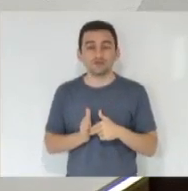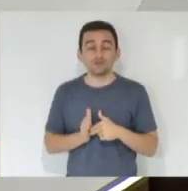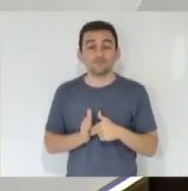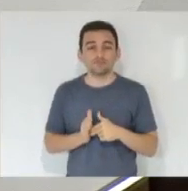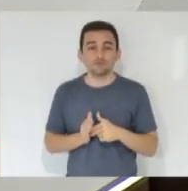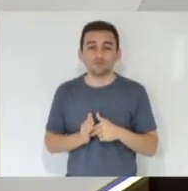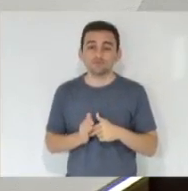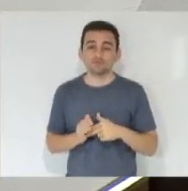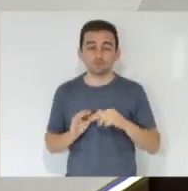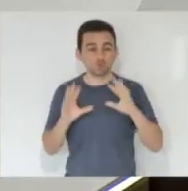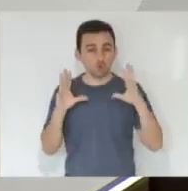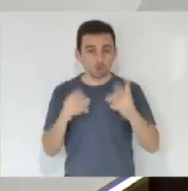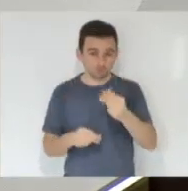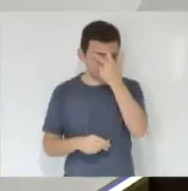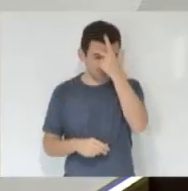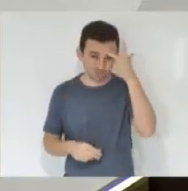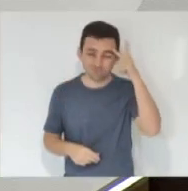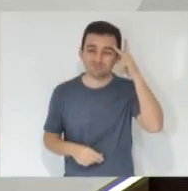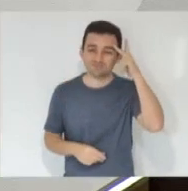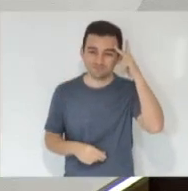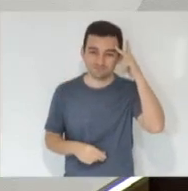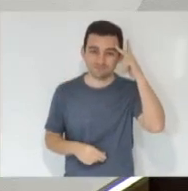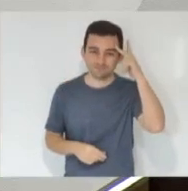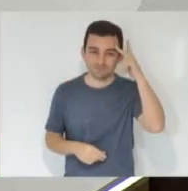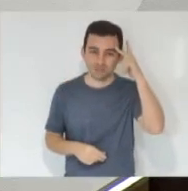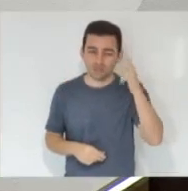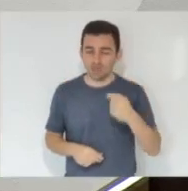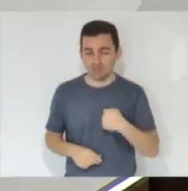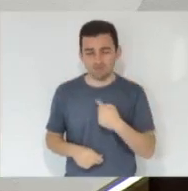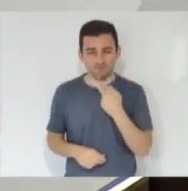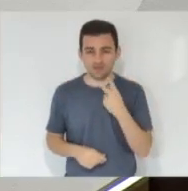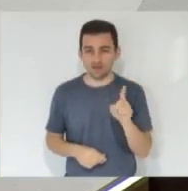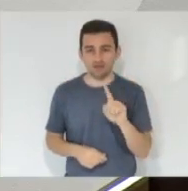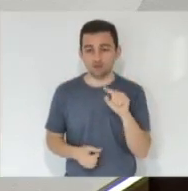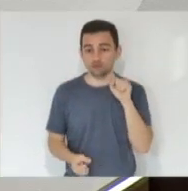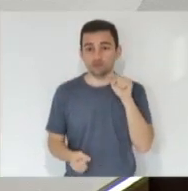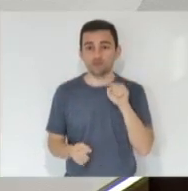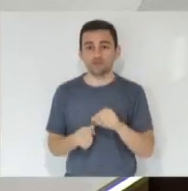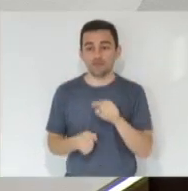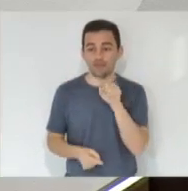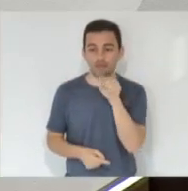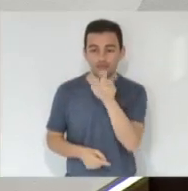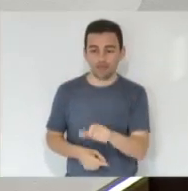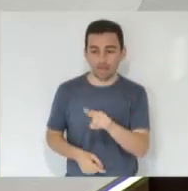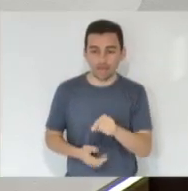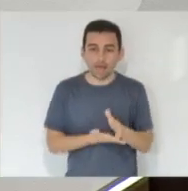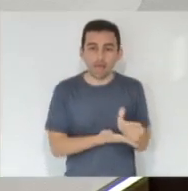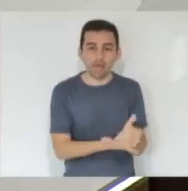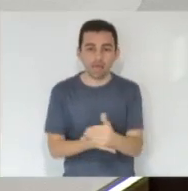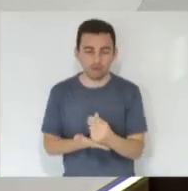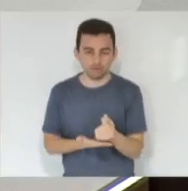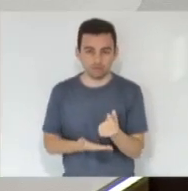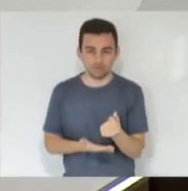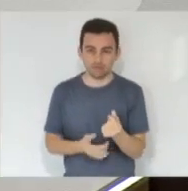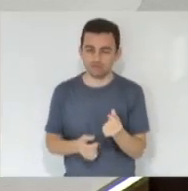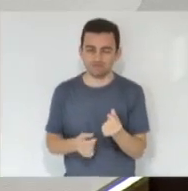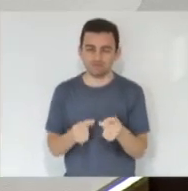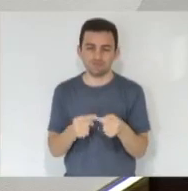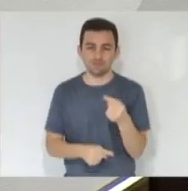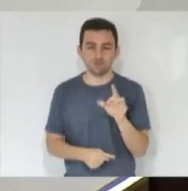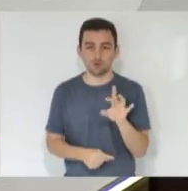os envolvidos. Não me refiro apenas ao aspecto da arrecadação, mas também o